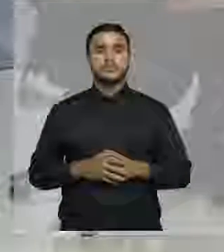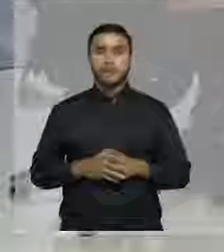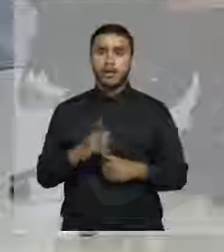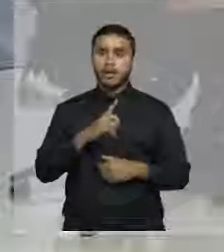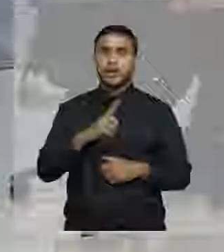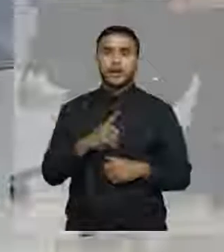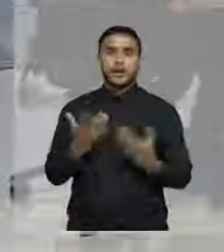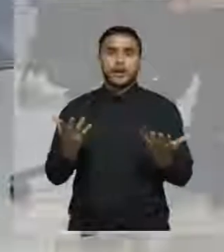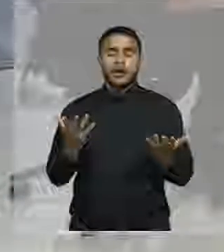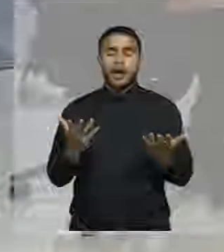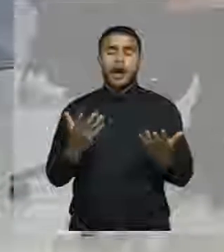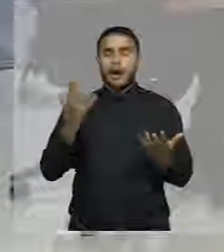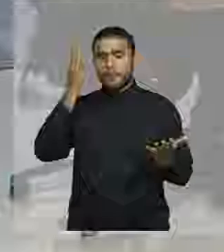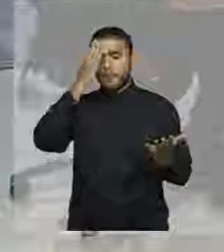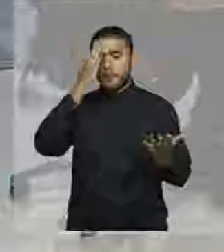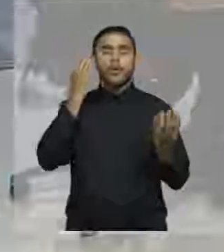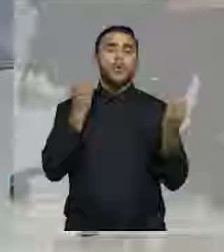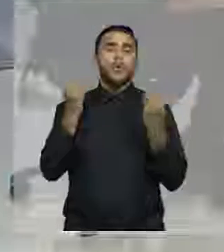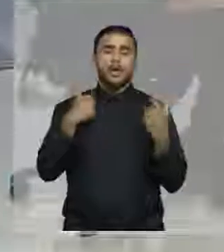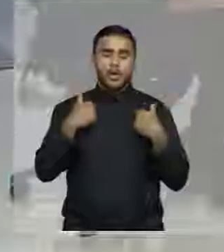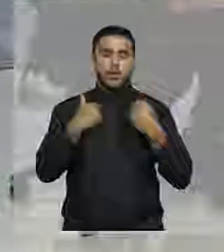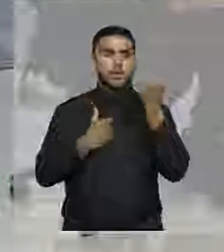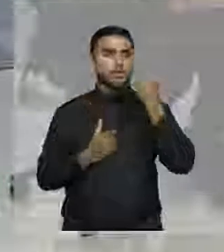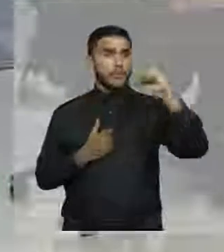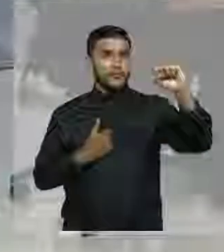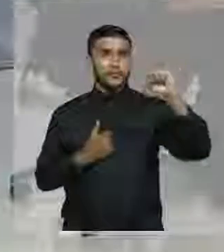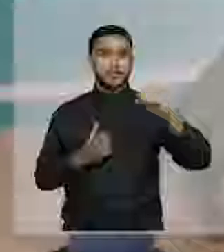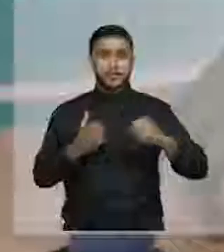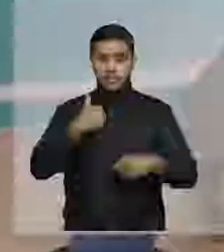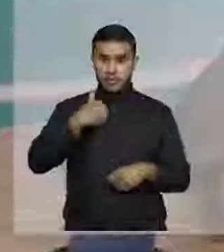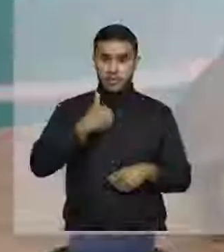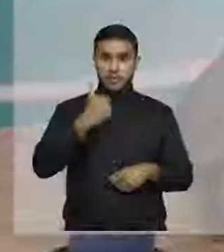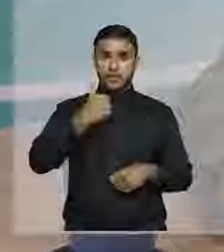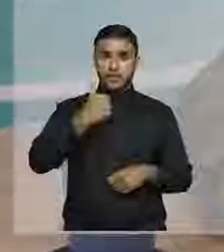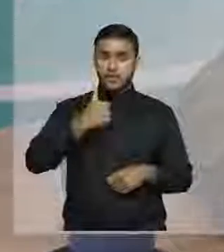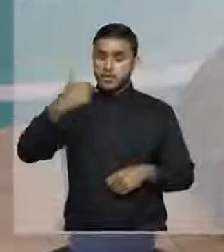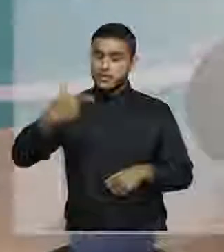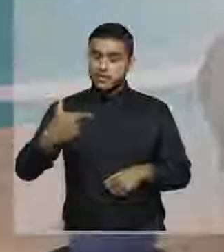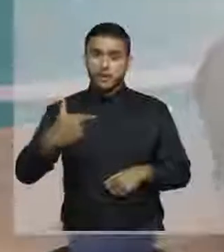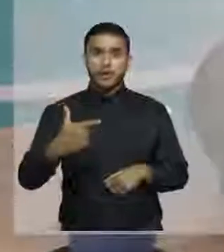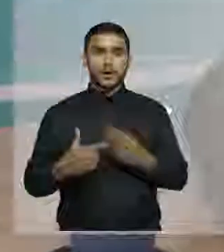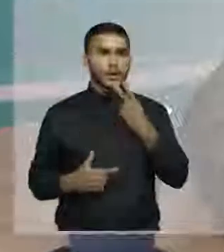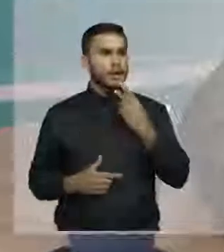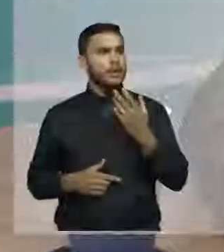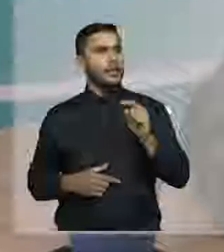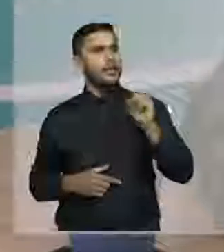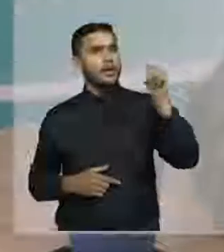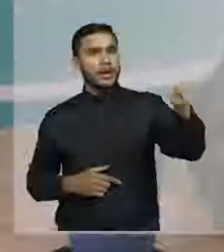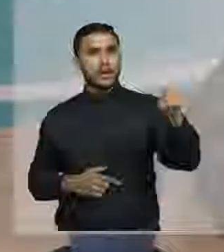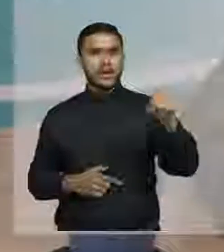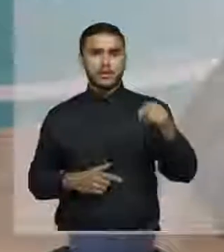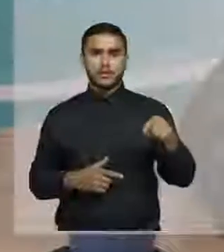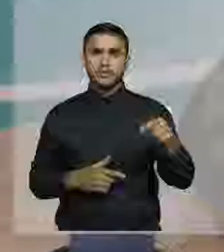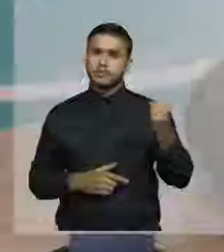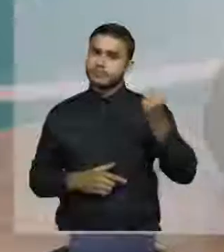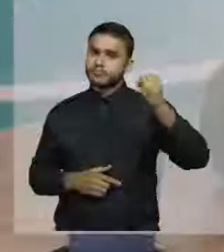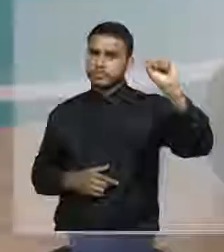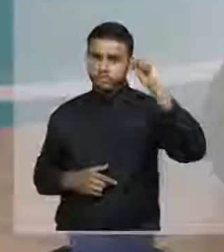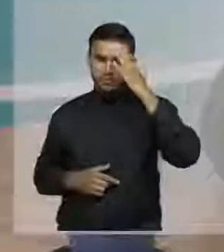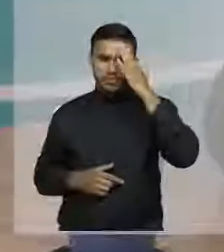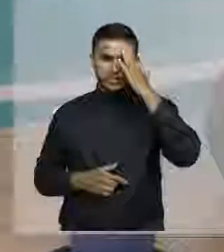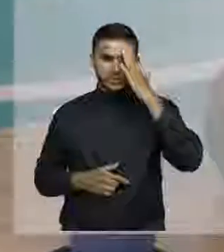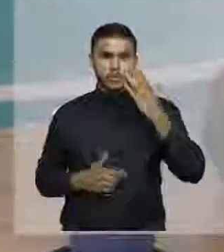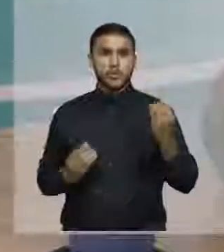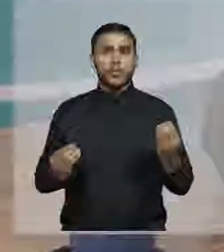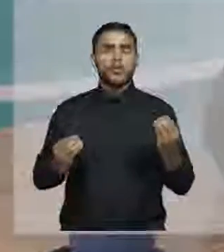terceiro, porque ninguém comenta isso, a legítima defesa própria, mas você tem a legítima defesa de terceiros. Quer dizer, o policial está